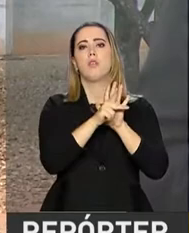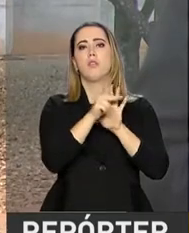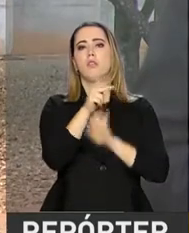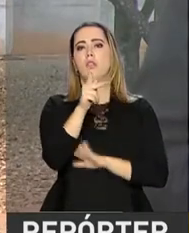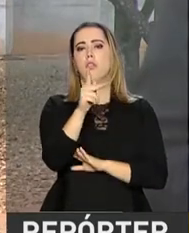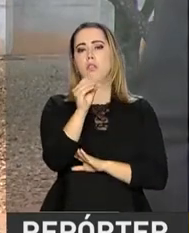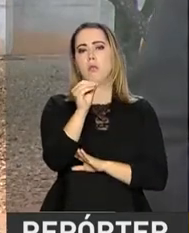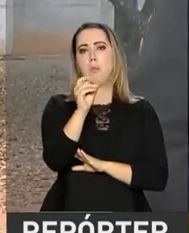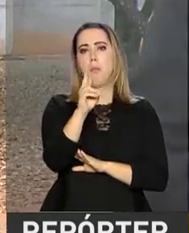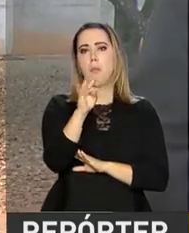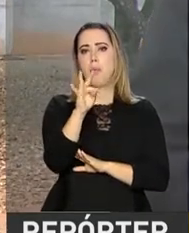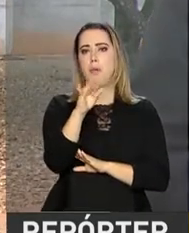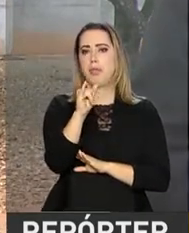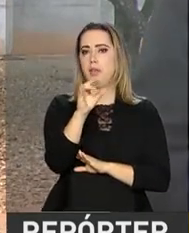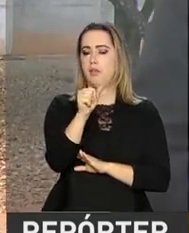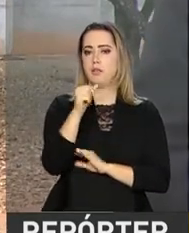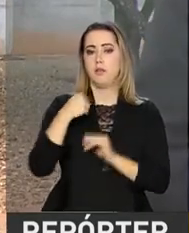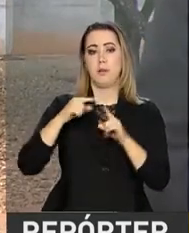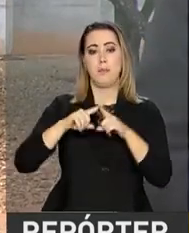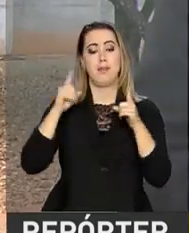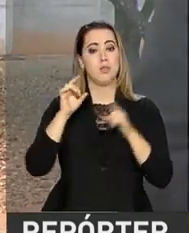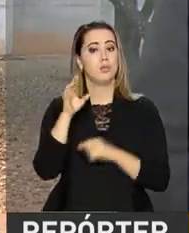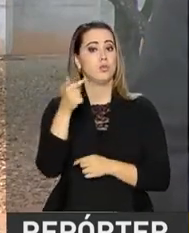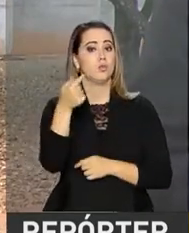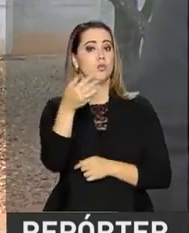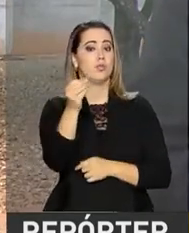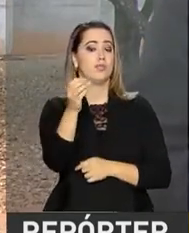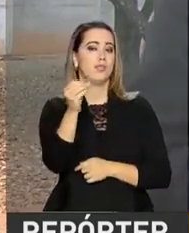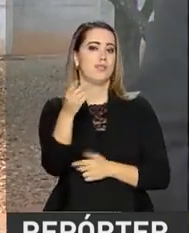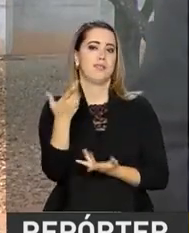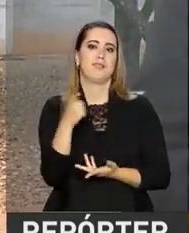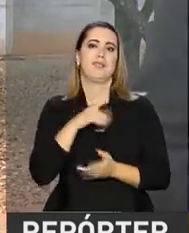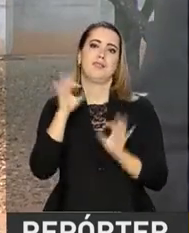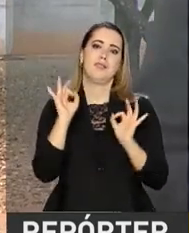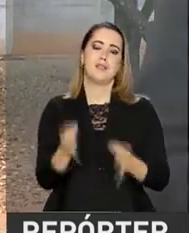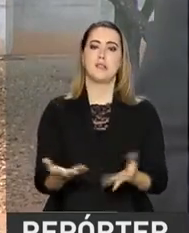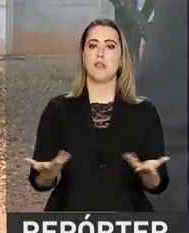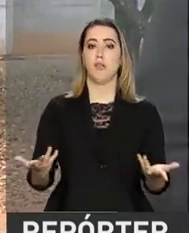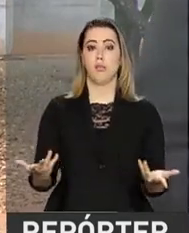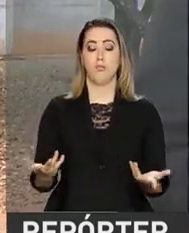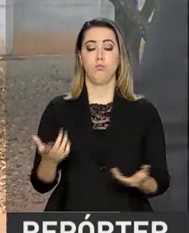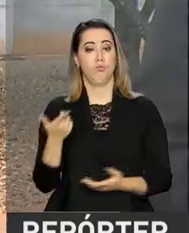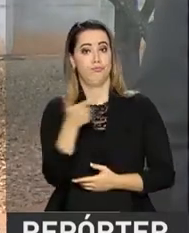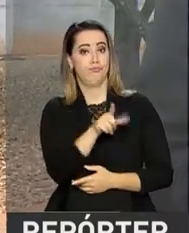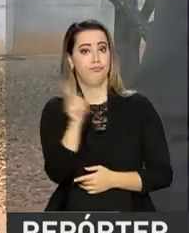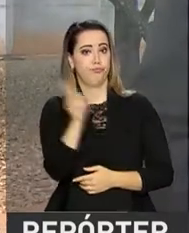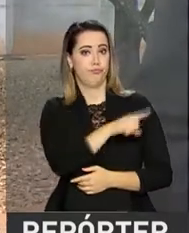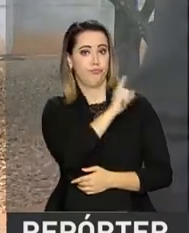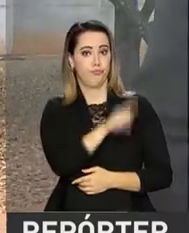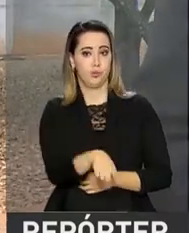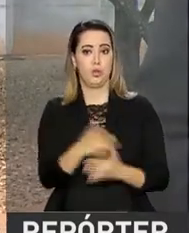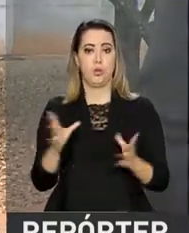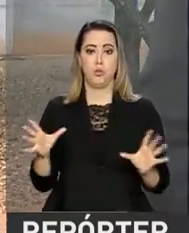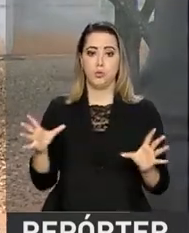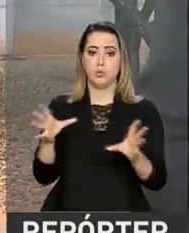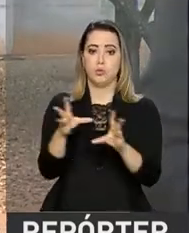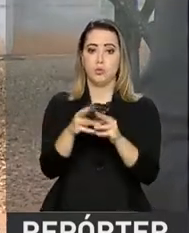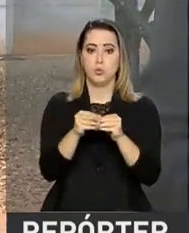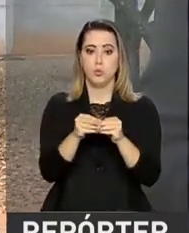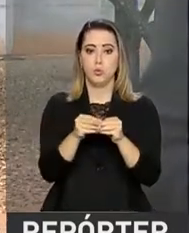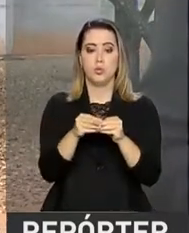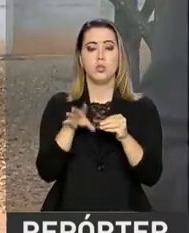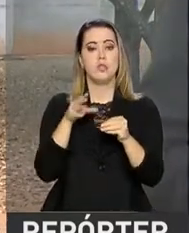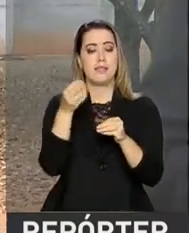apenas 700 continham normas válidas para o funcionamento do sus e que serão compiladas em seis